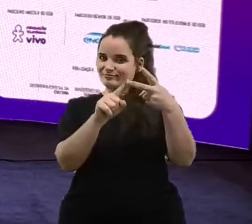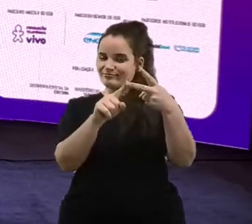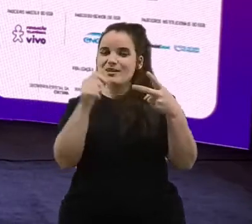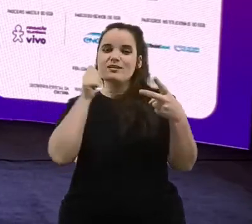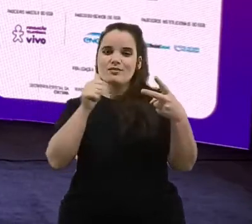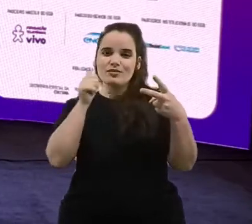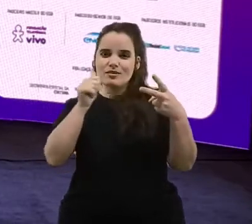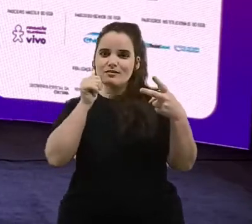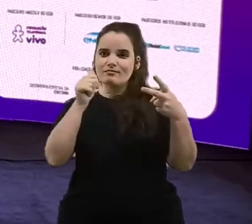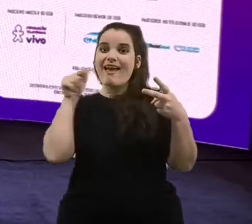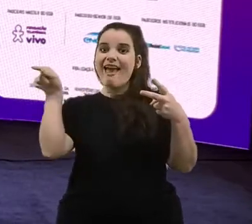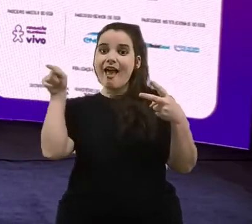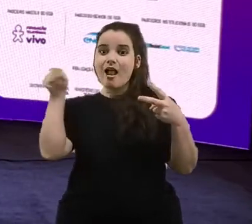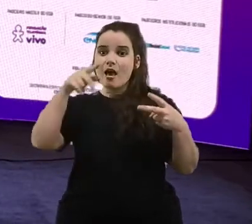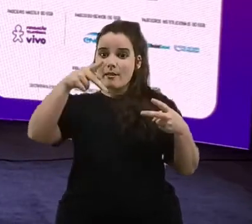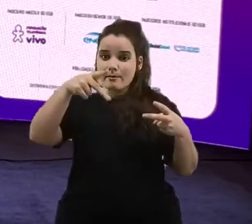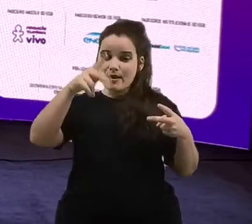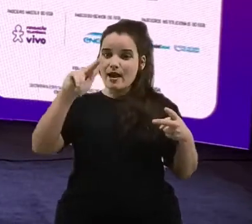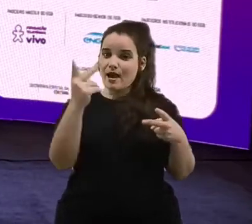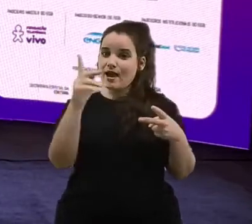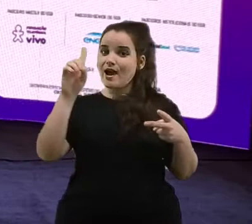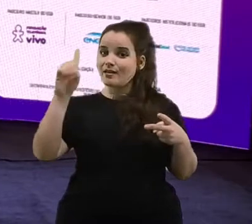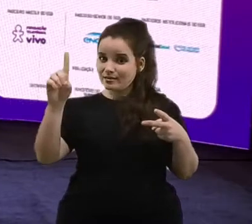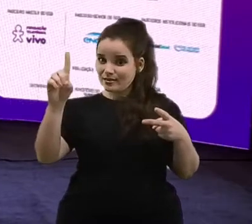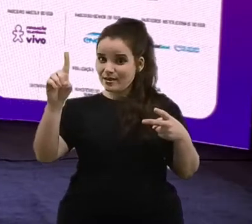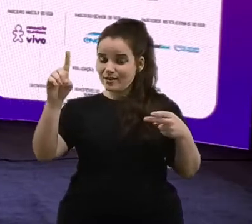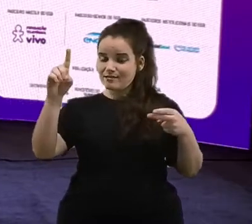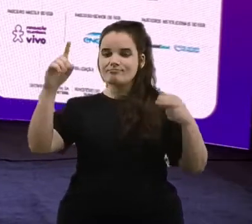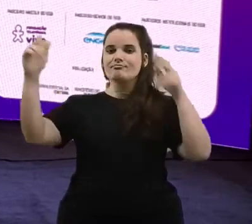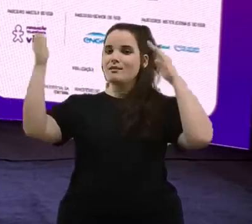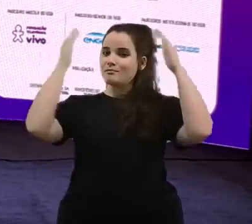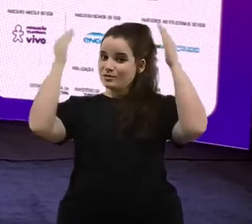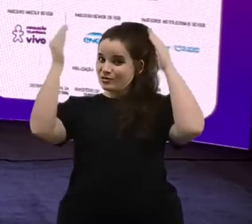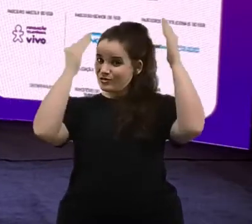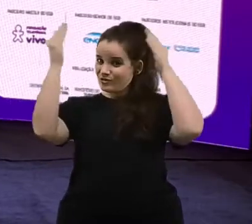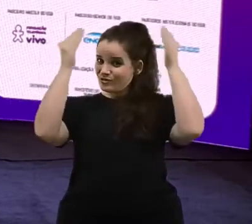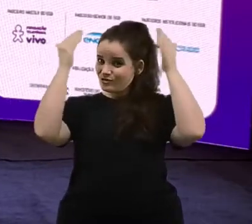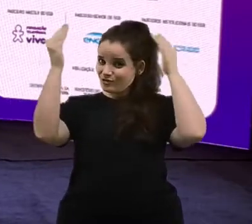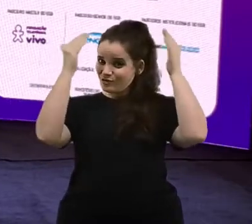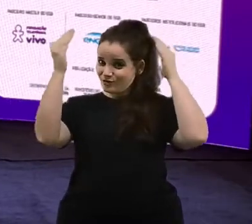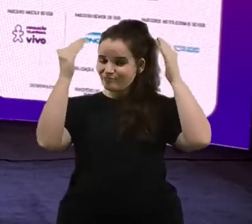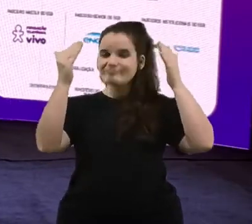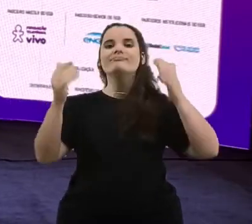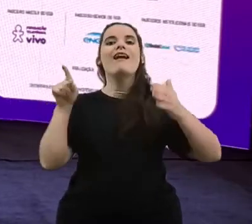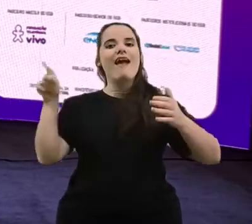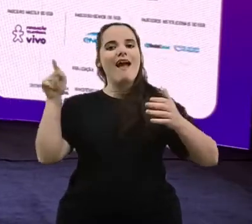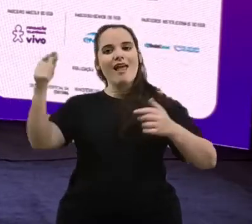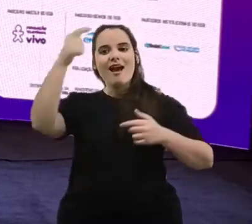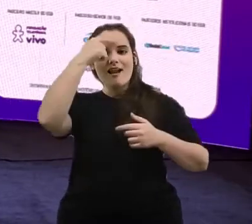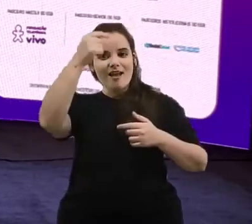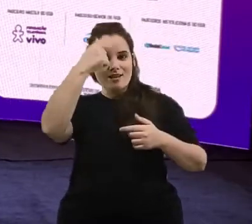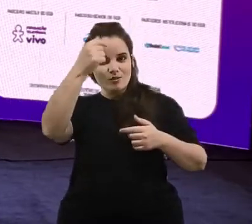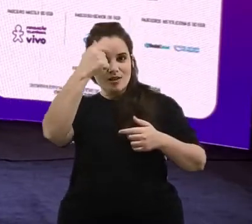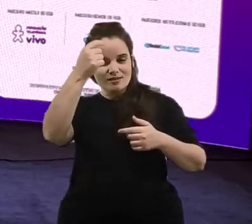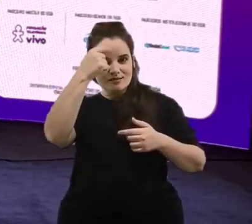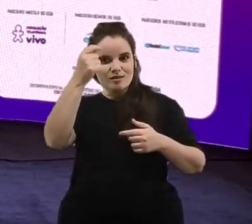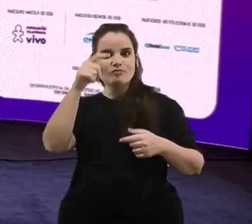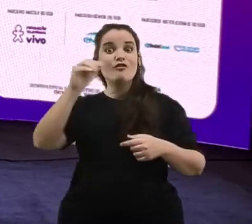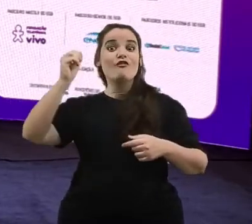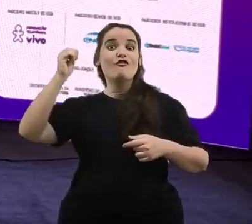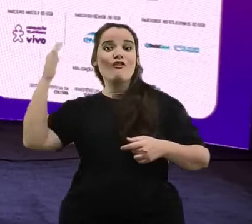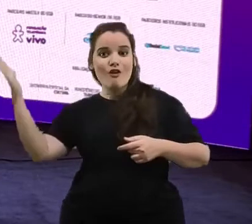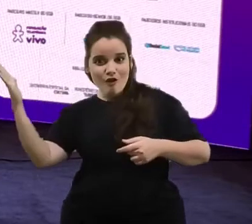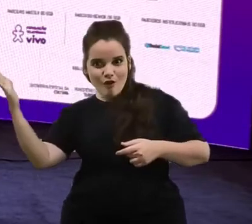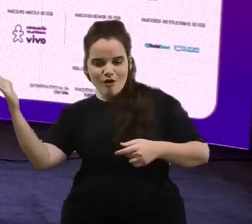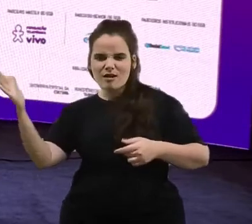em psicologia aqui em Los Angeles, graduação em Berkeley, né, com uma série de publicações científicas na